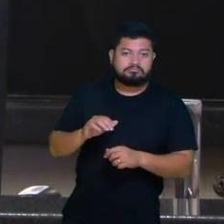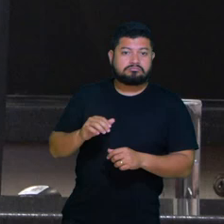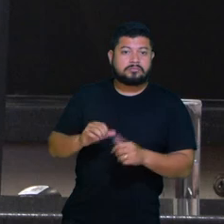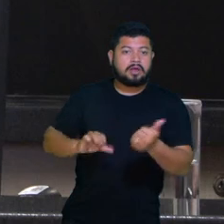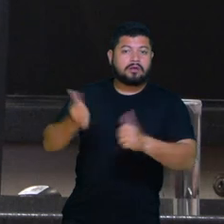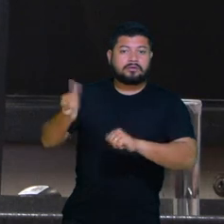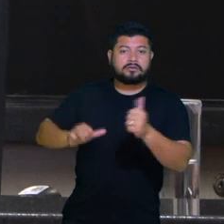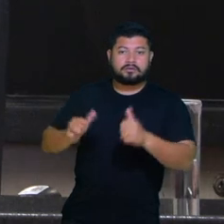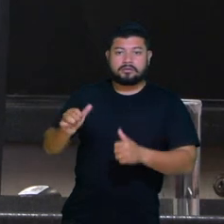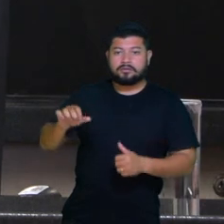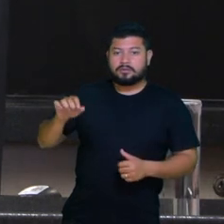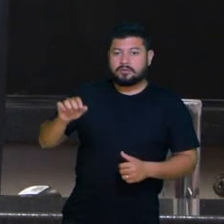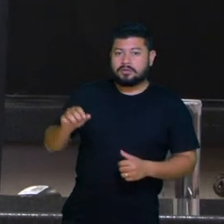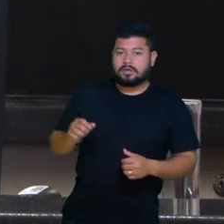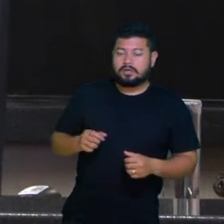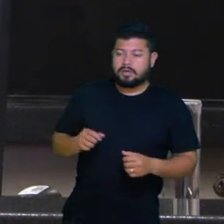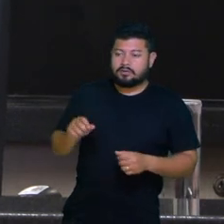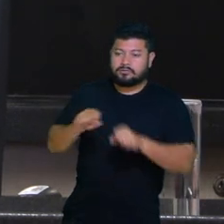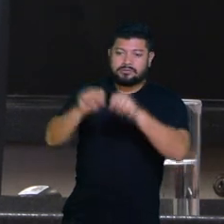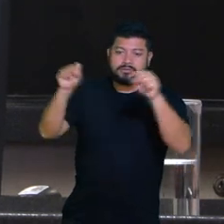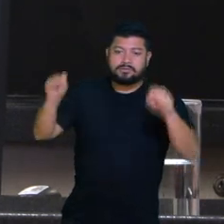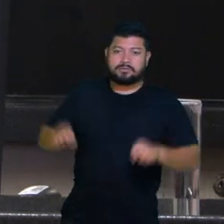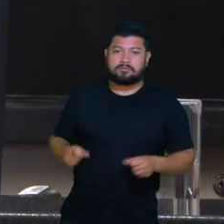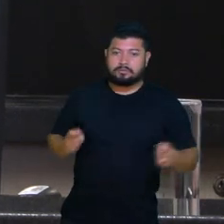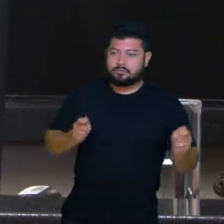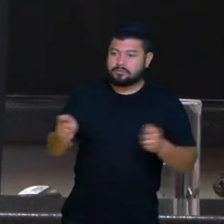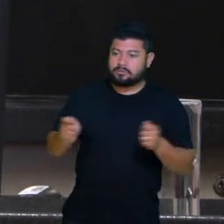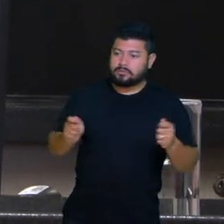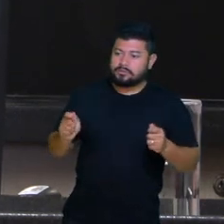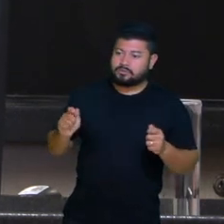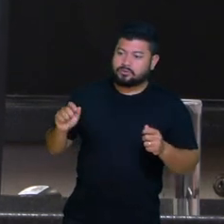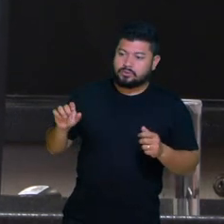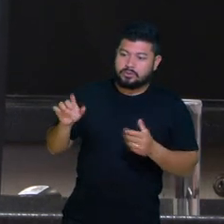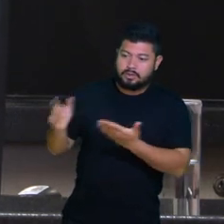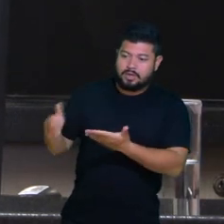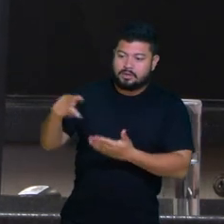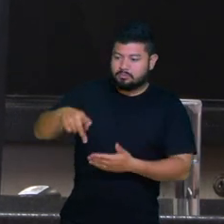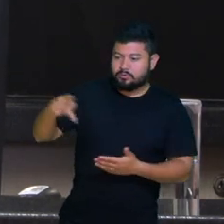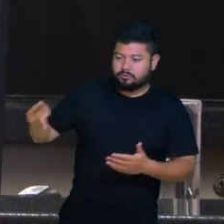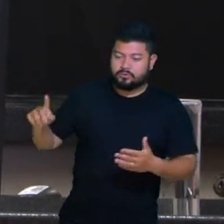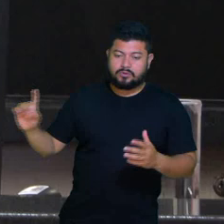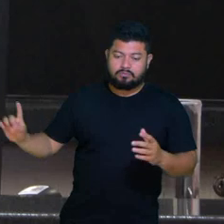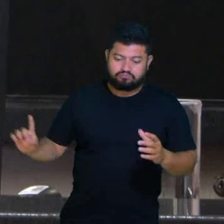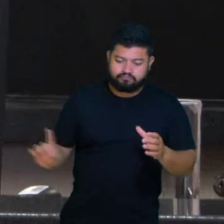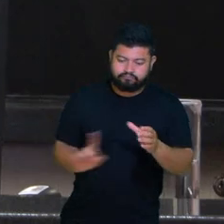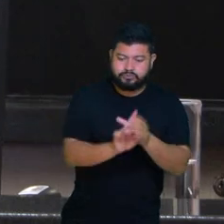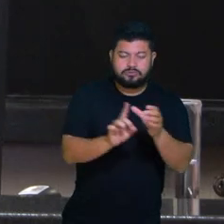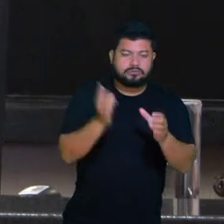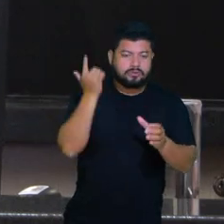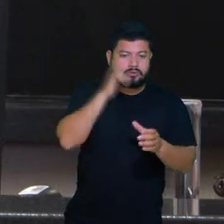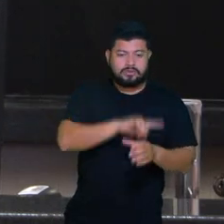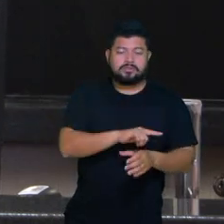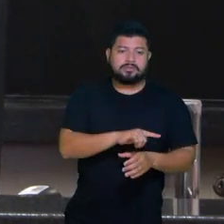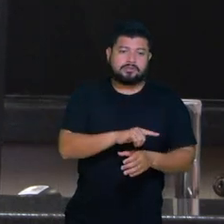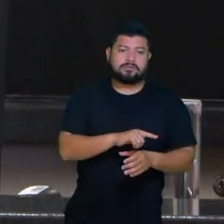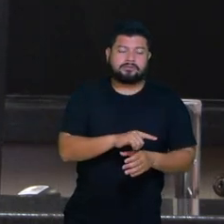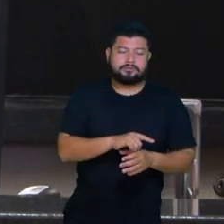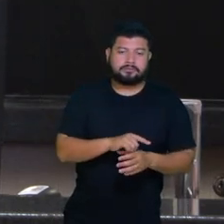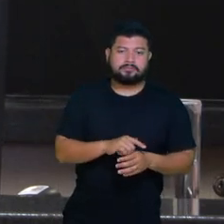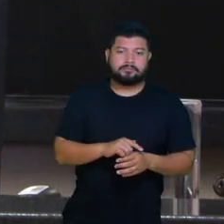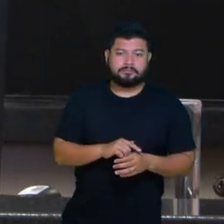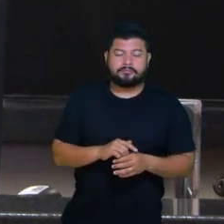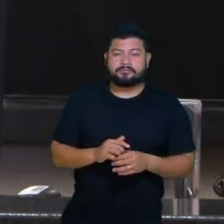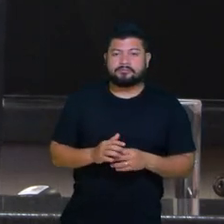sistema de controle né que enquadre o professor dentro desse modelo formativo bom